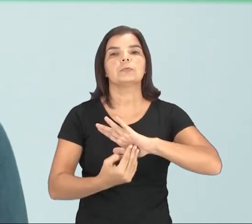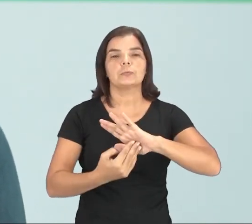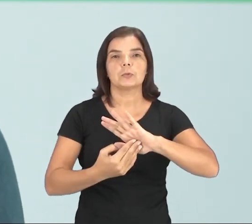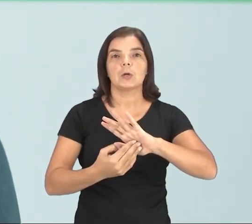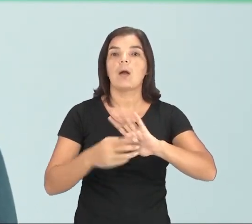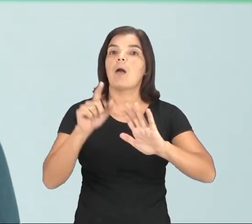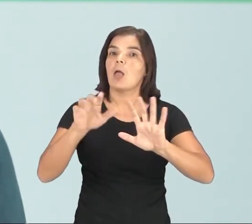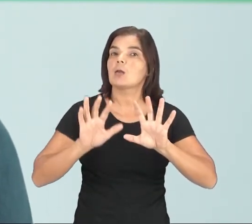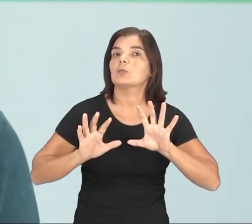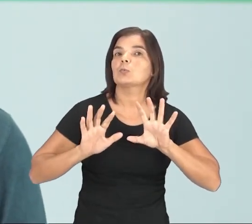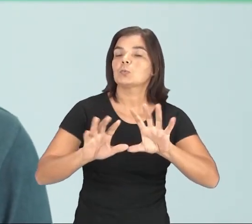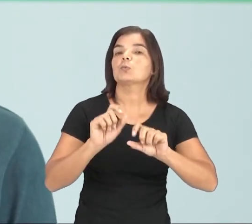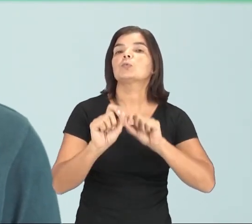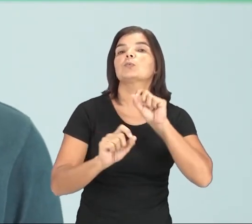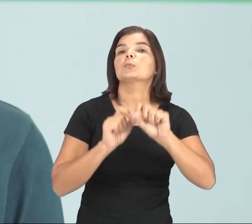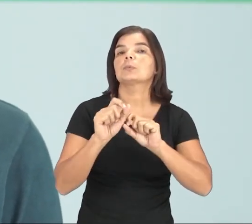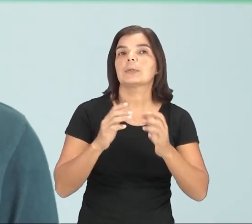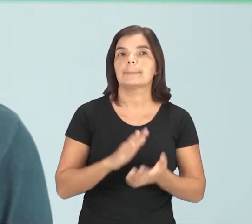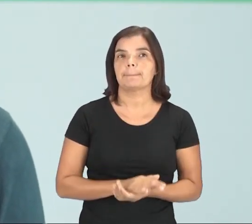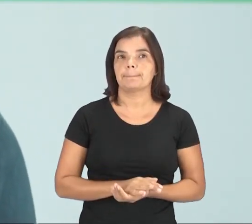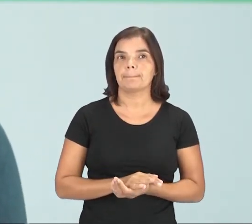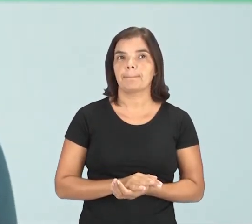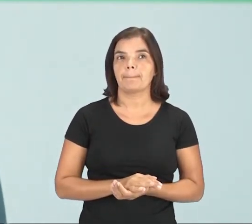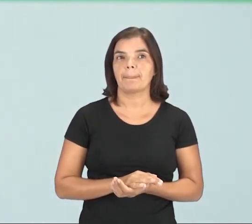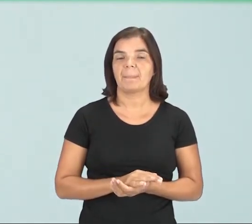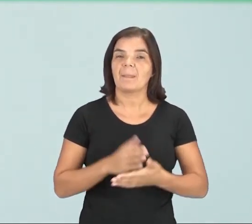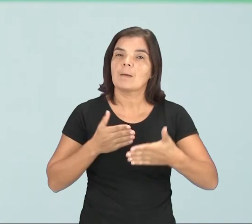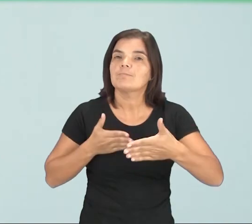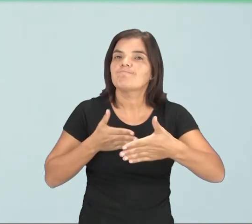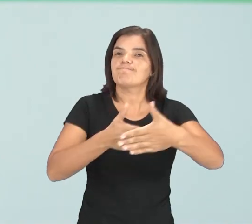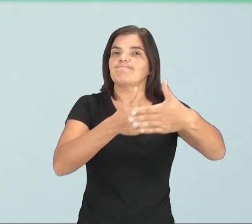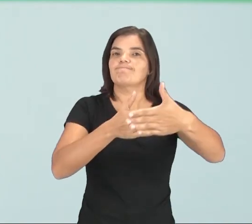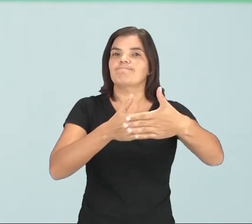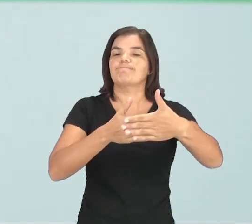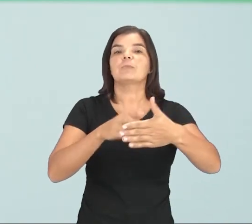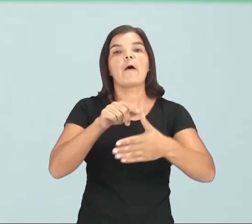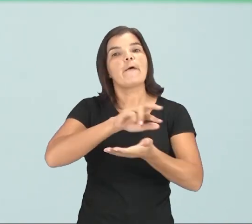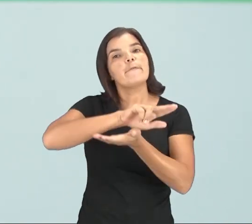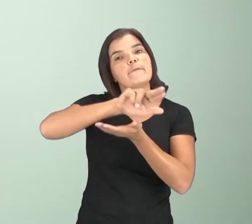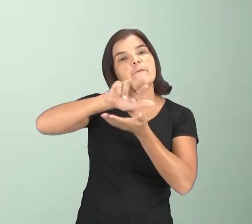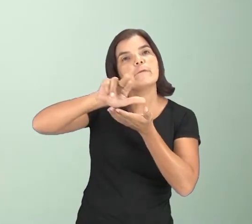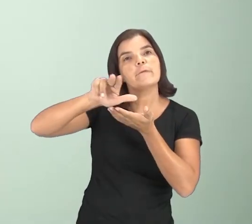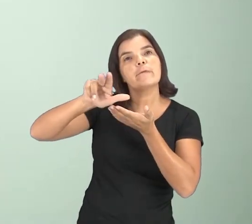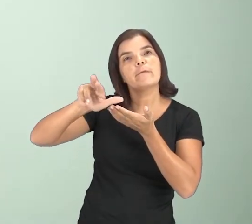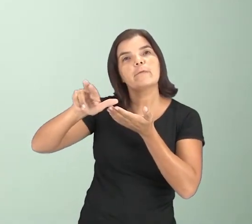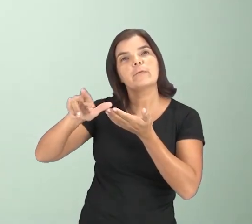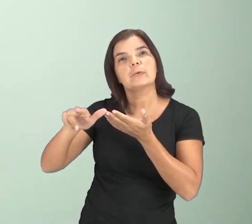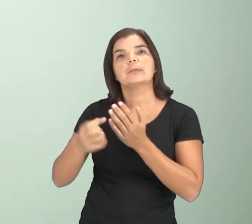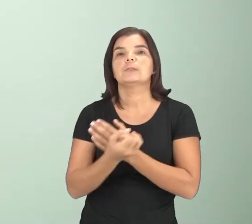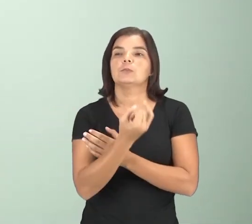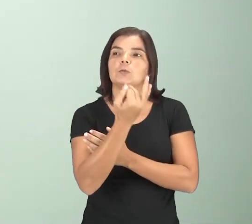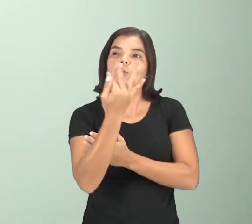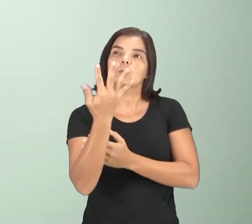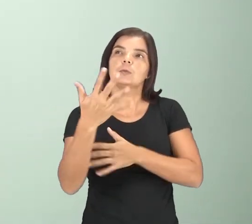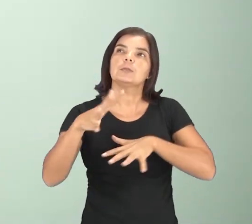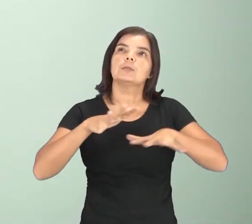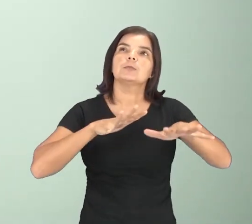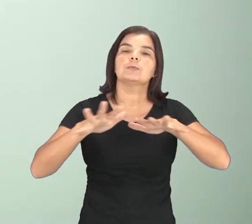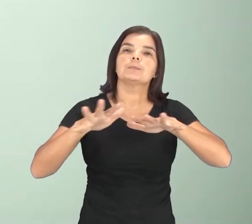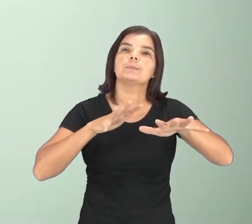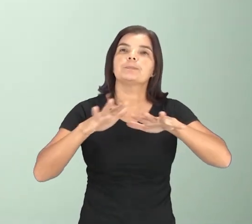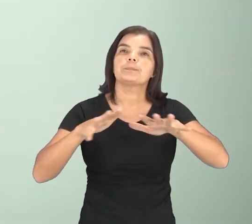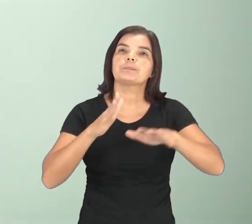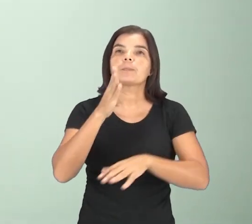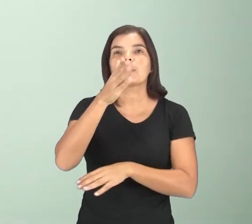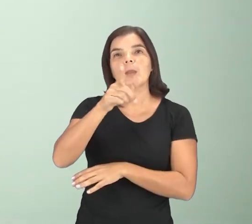O impulso nada mais é, pessoal, do que a variação do momento linear.